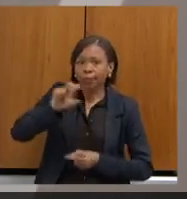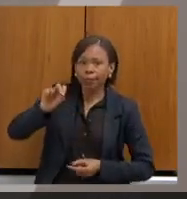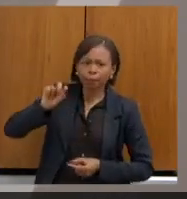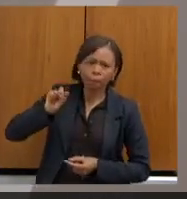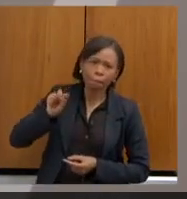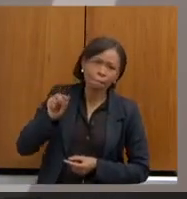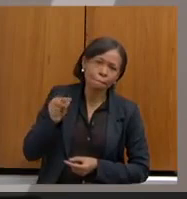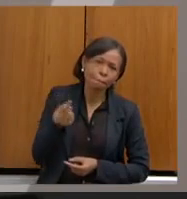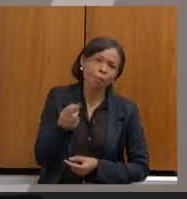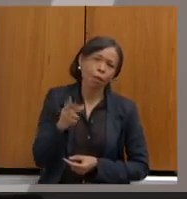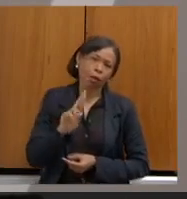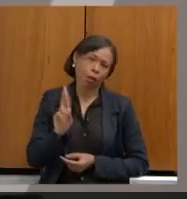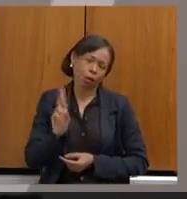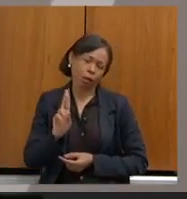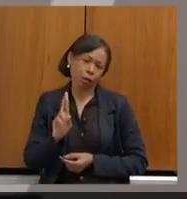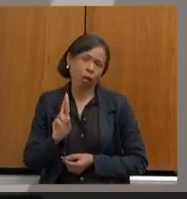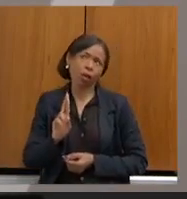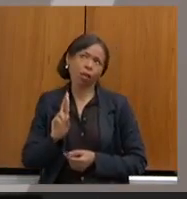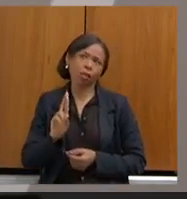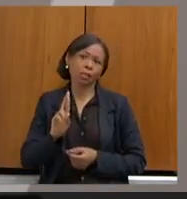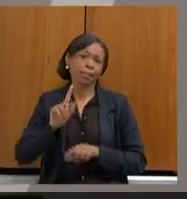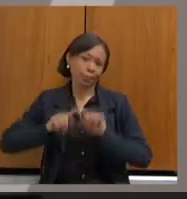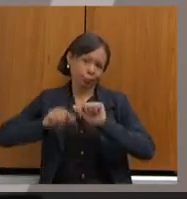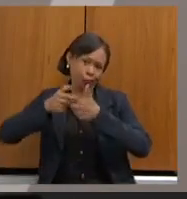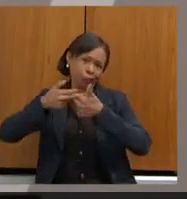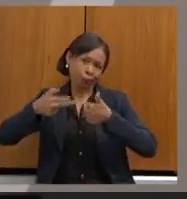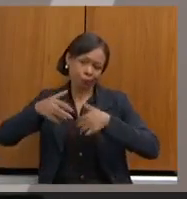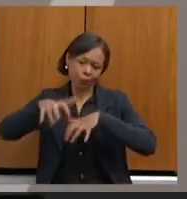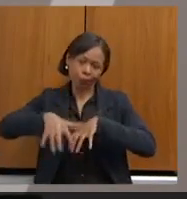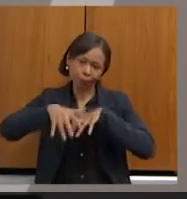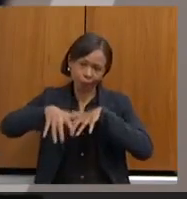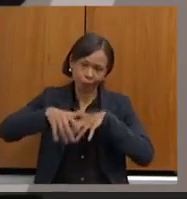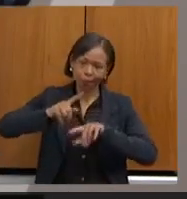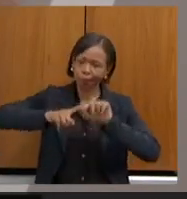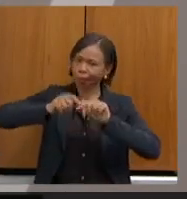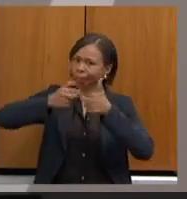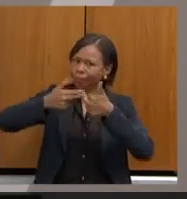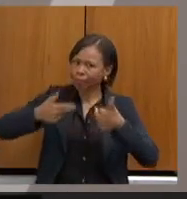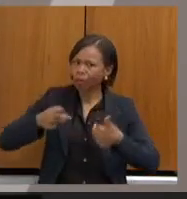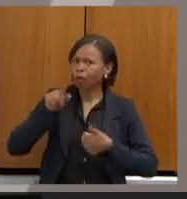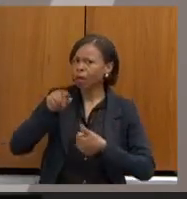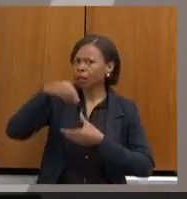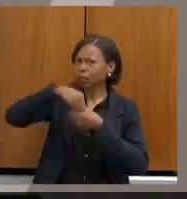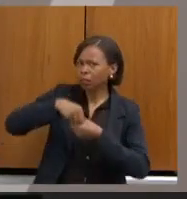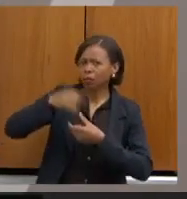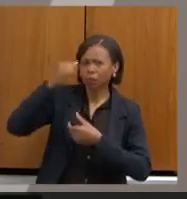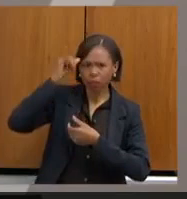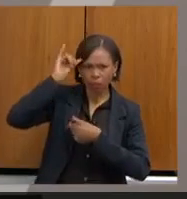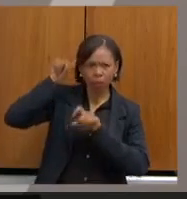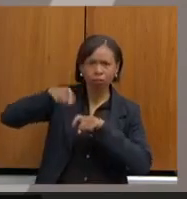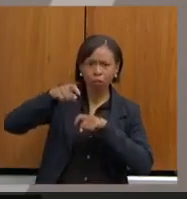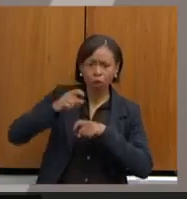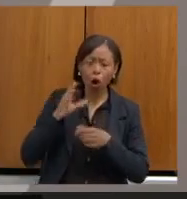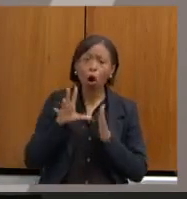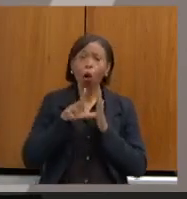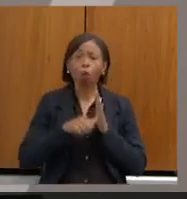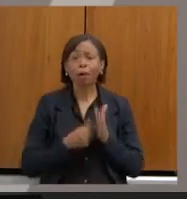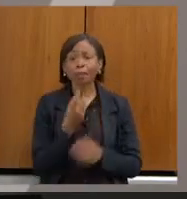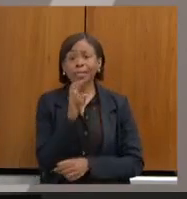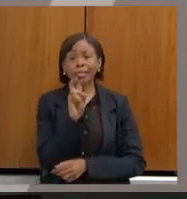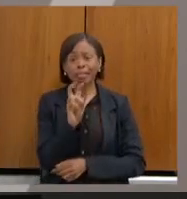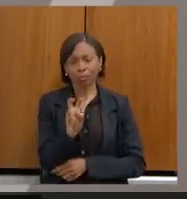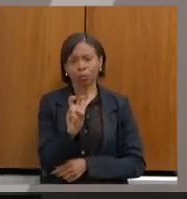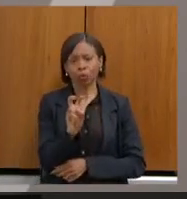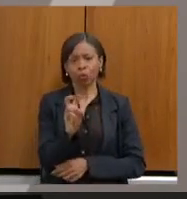reais de insumos agrícolas de equipamento Em uma fazenda que roubaram cinco tratores Ou